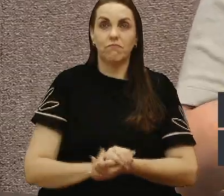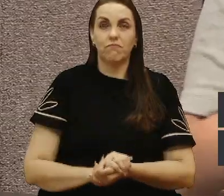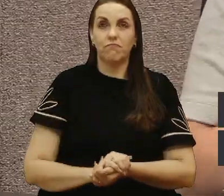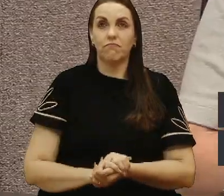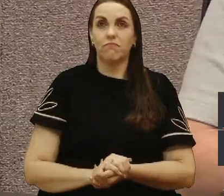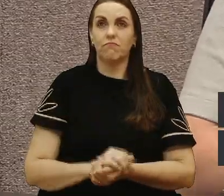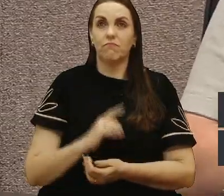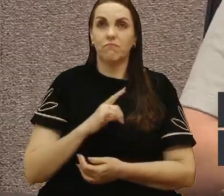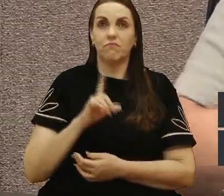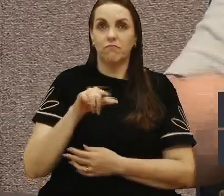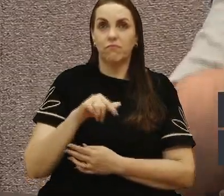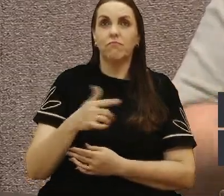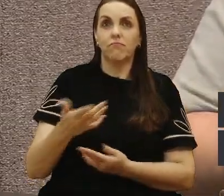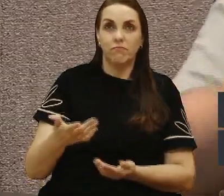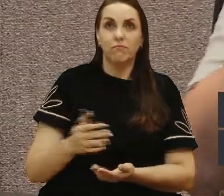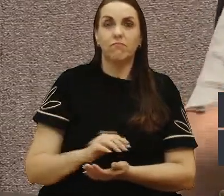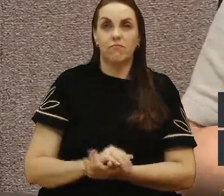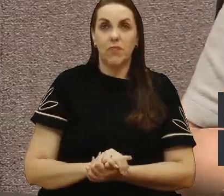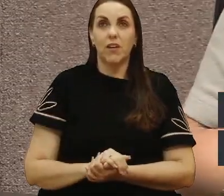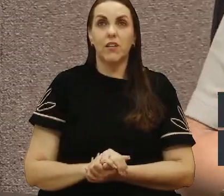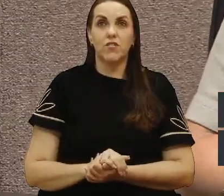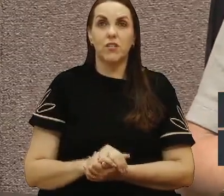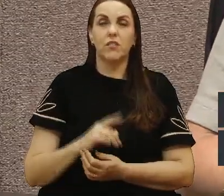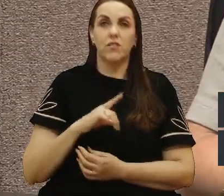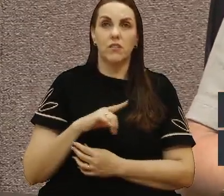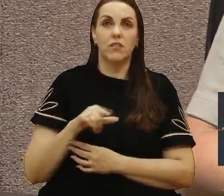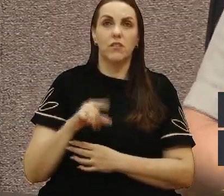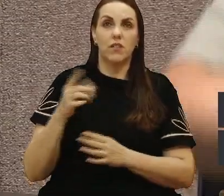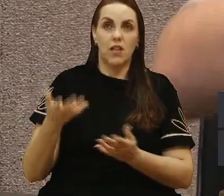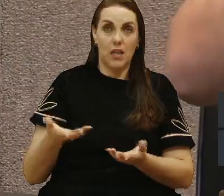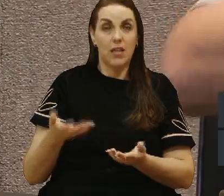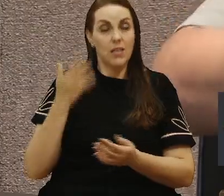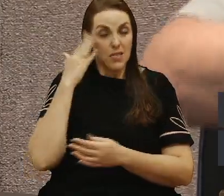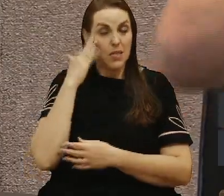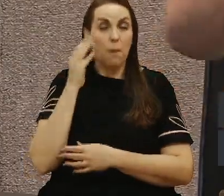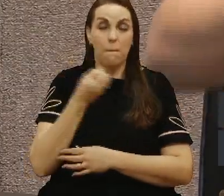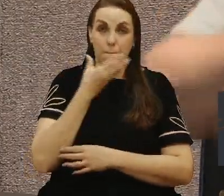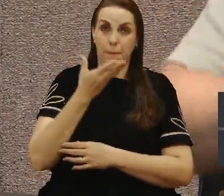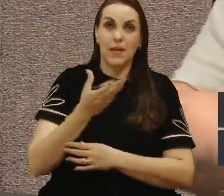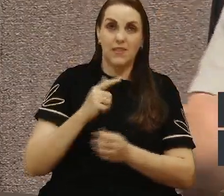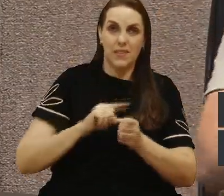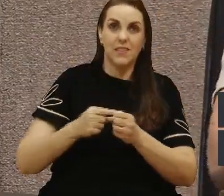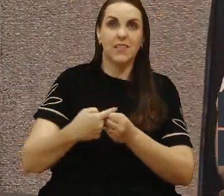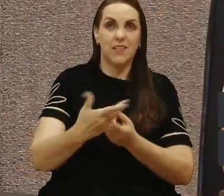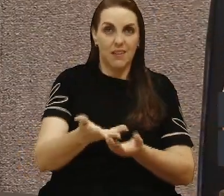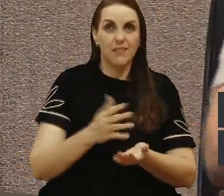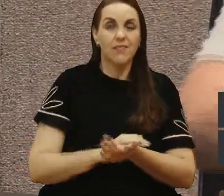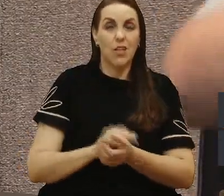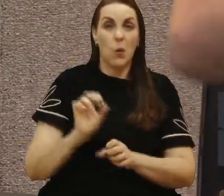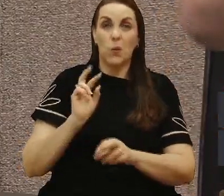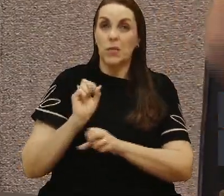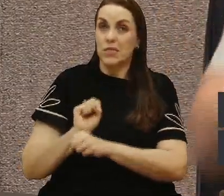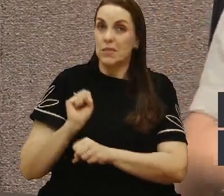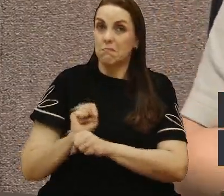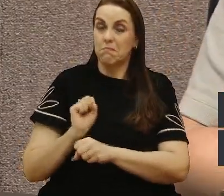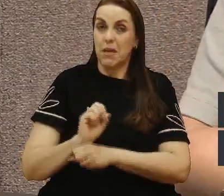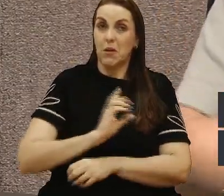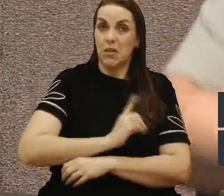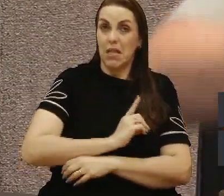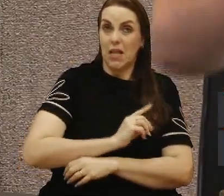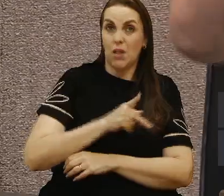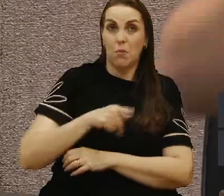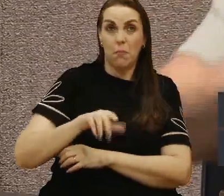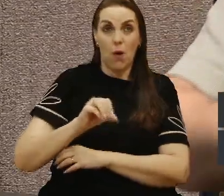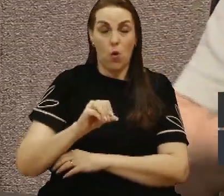é apequenada, que se apequena pelo tamanho da cidade. Eu tenho certeza e espero que o delegado Paulo ouça a nossa